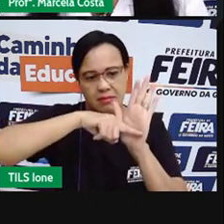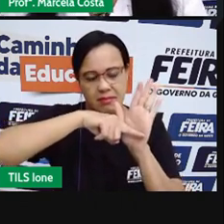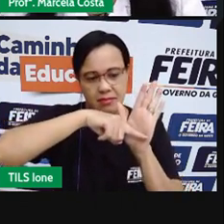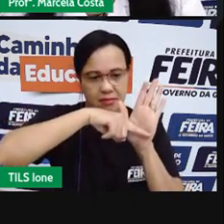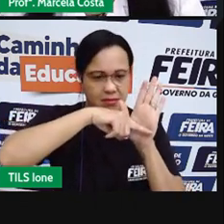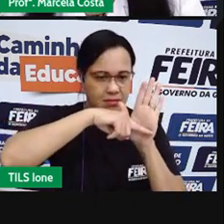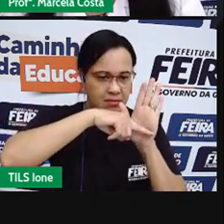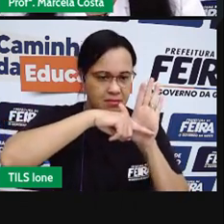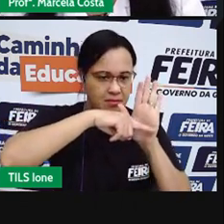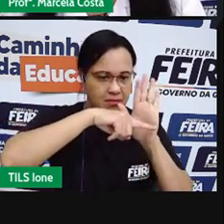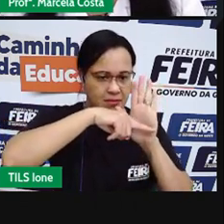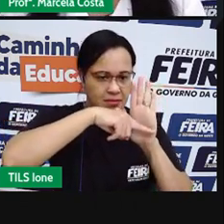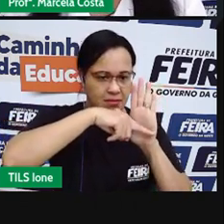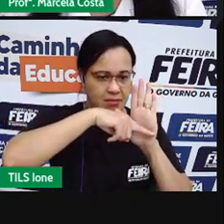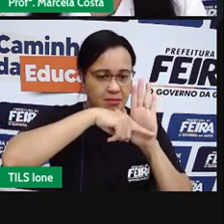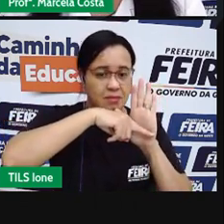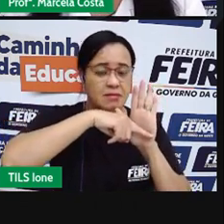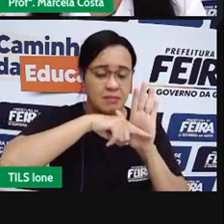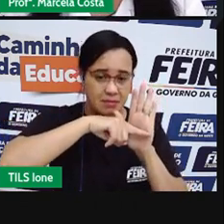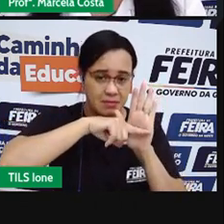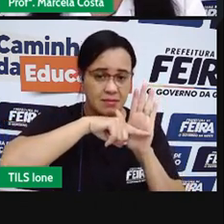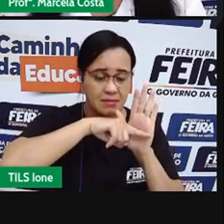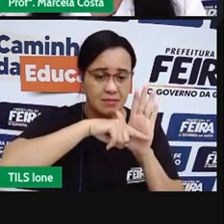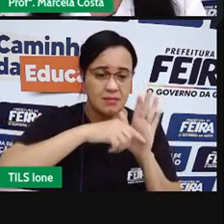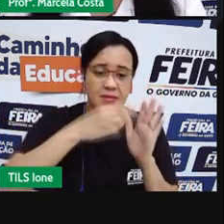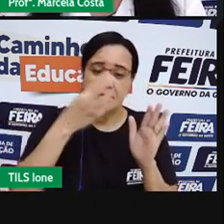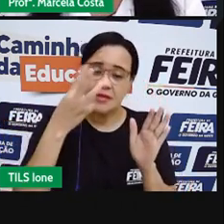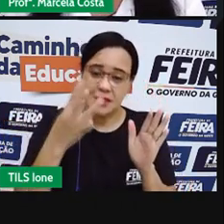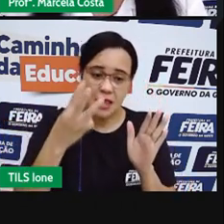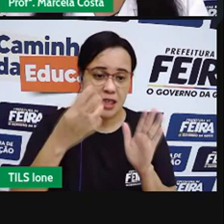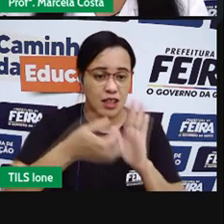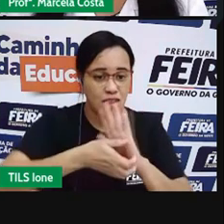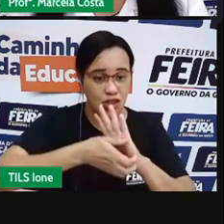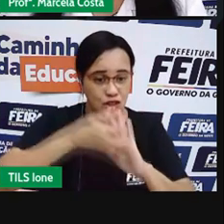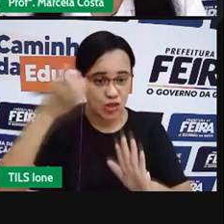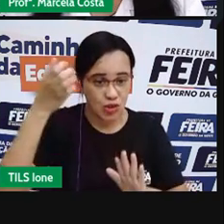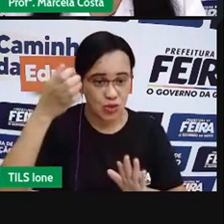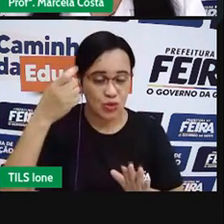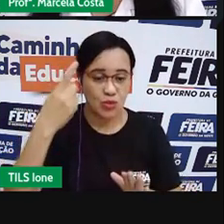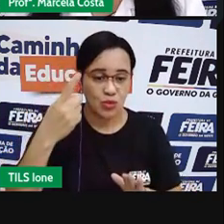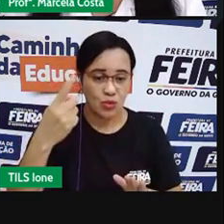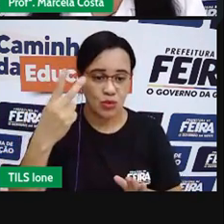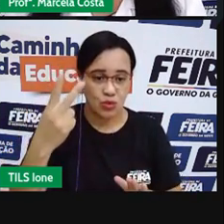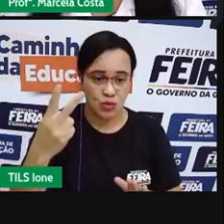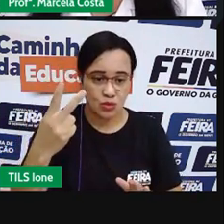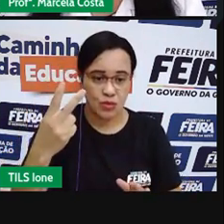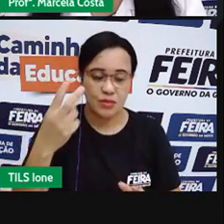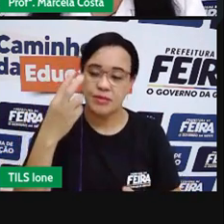Então, foram 3 ovos que diminuiu, olha a quantidade de 3.